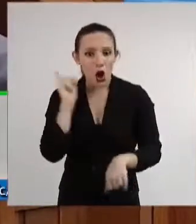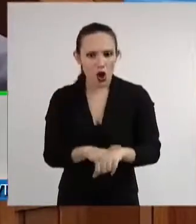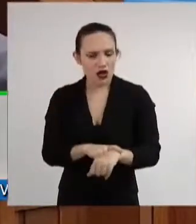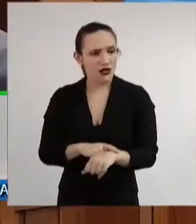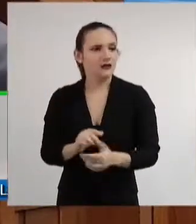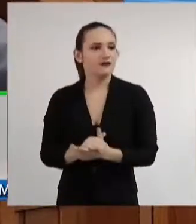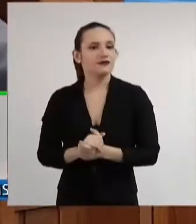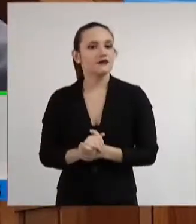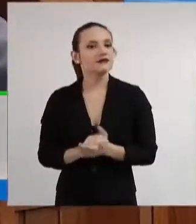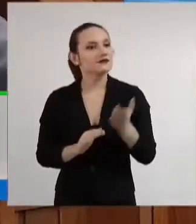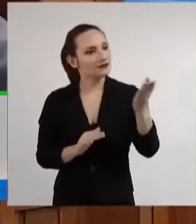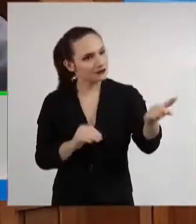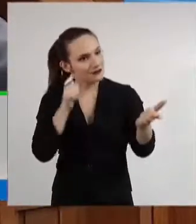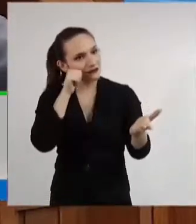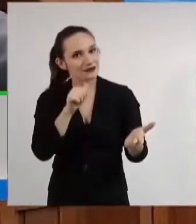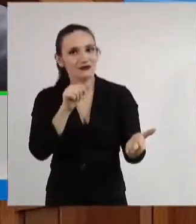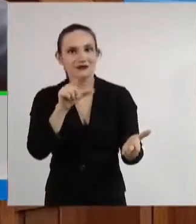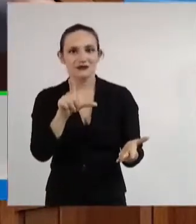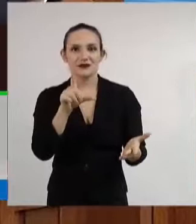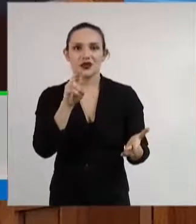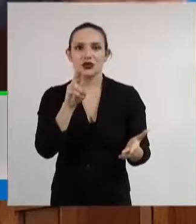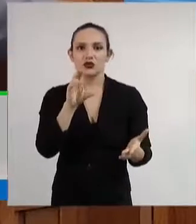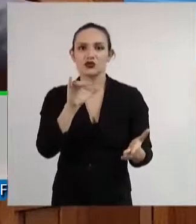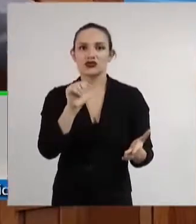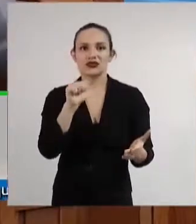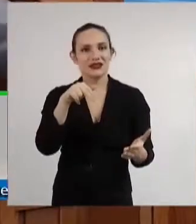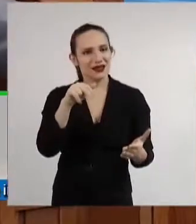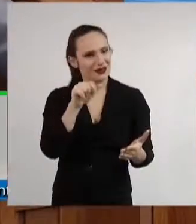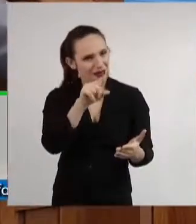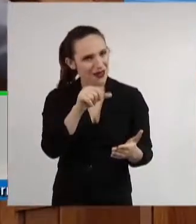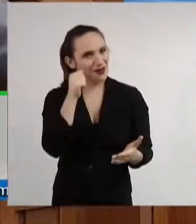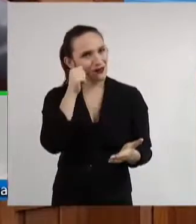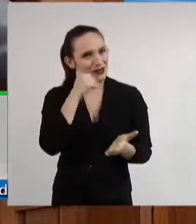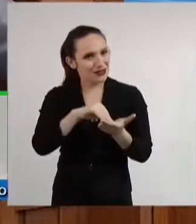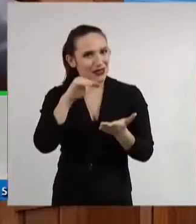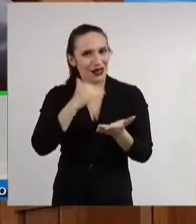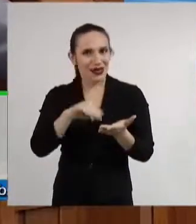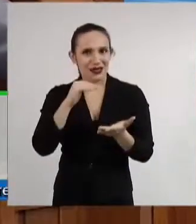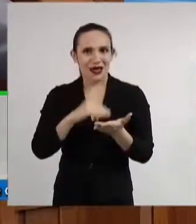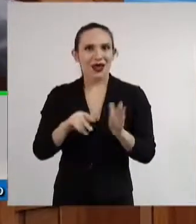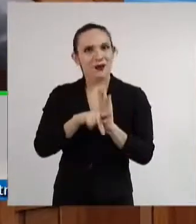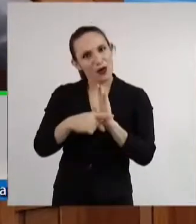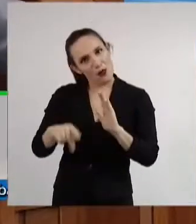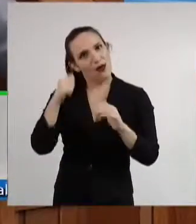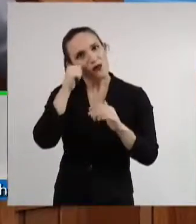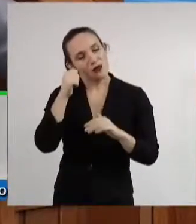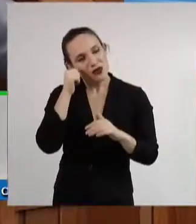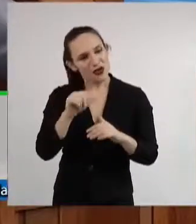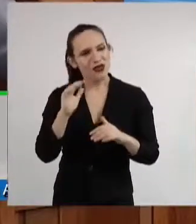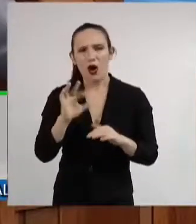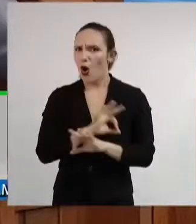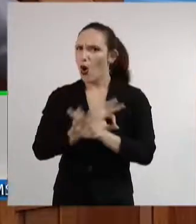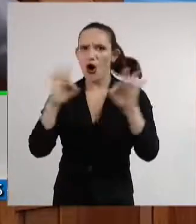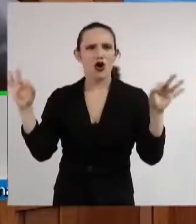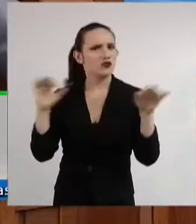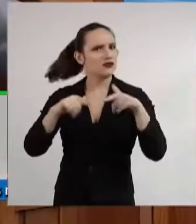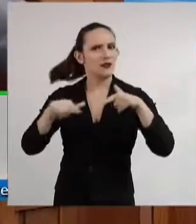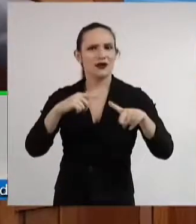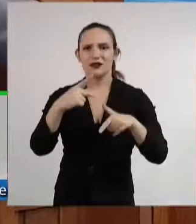esta casa, parabenizei recentemente pelo belíssimo trabalho que tem feito ao longo desses quase 4